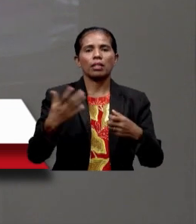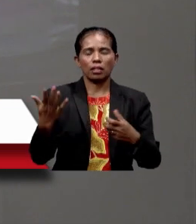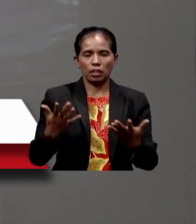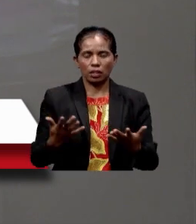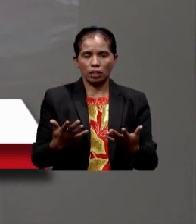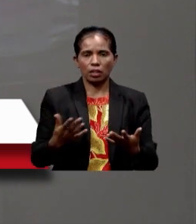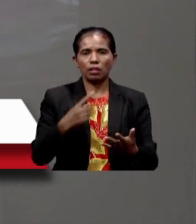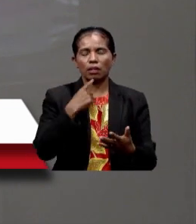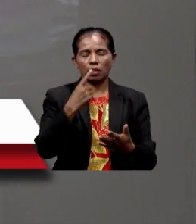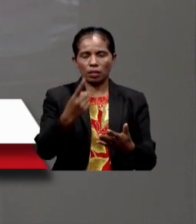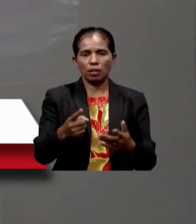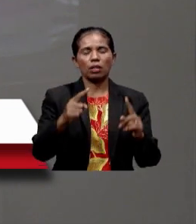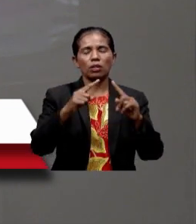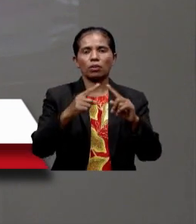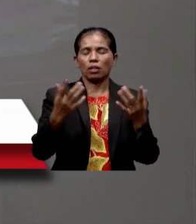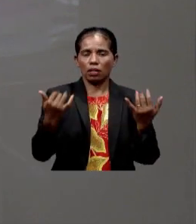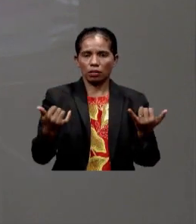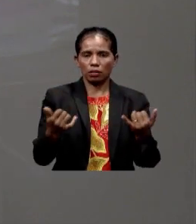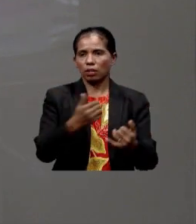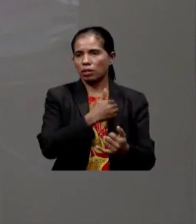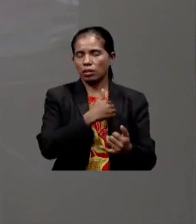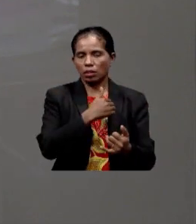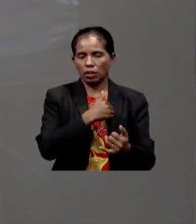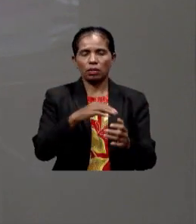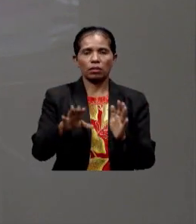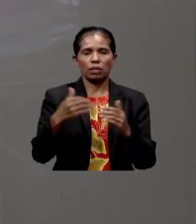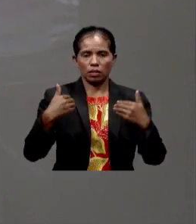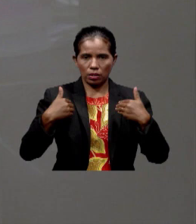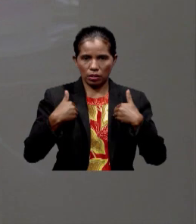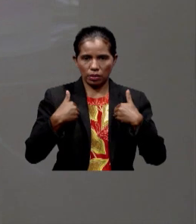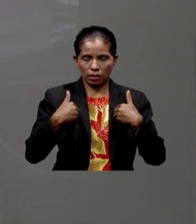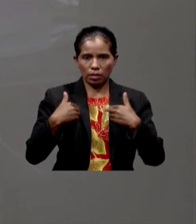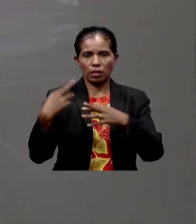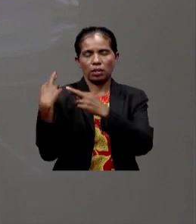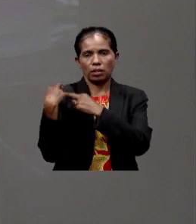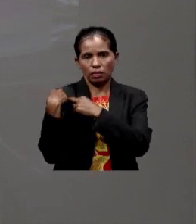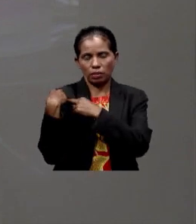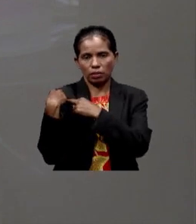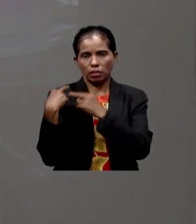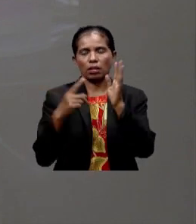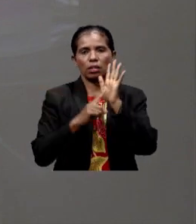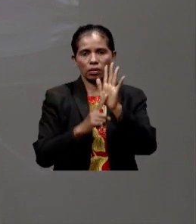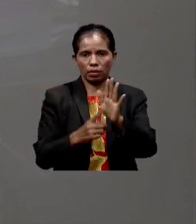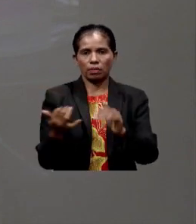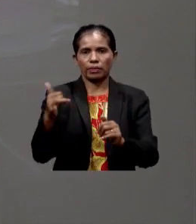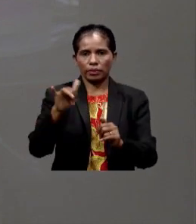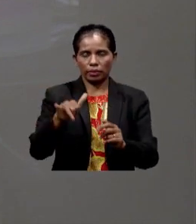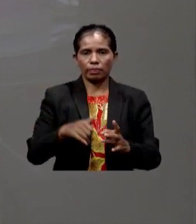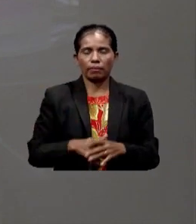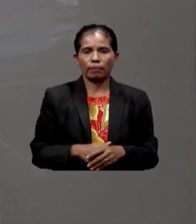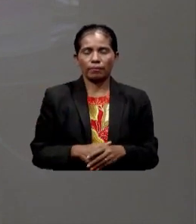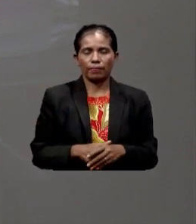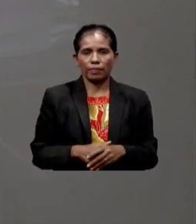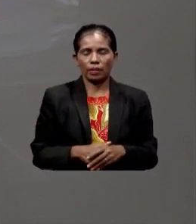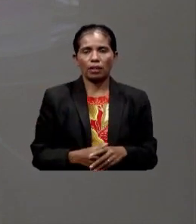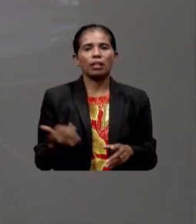que reclama, mas beto agora, se dá o que a resposta né, bem, que a toba, Sira.